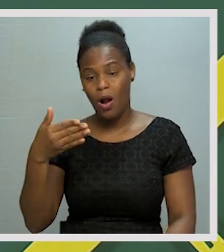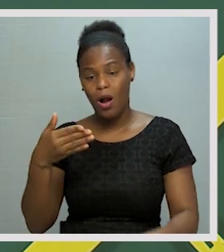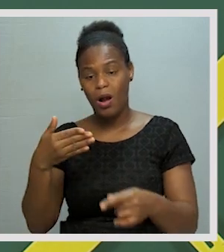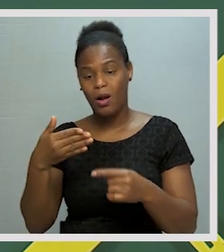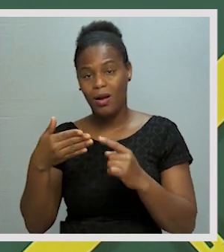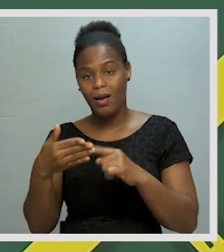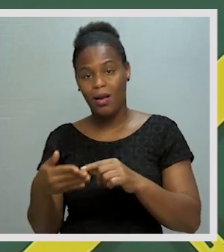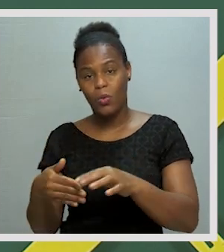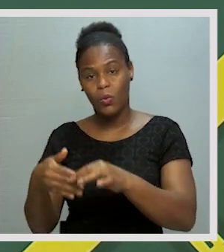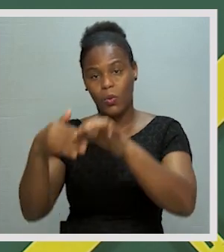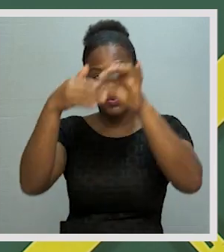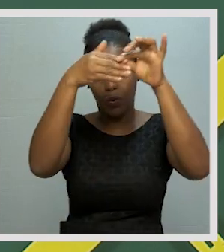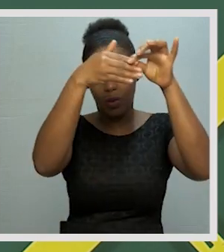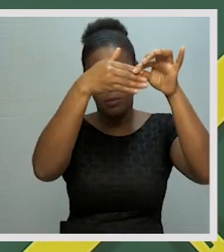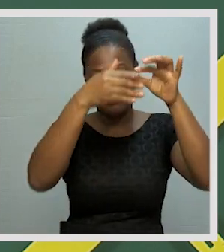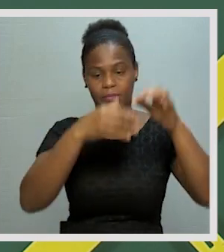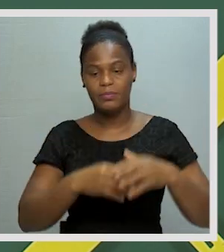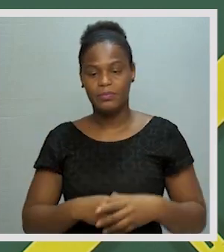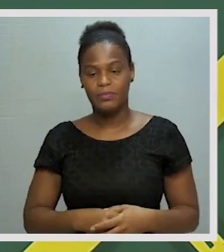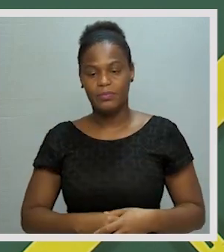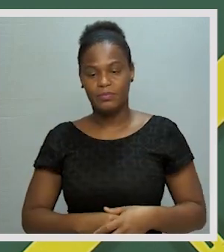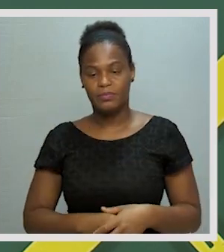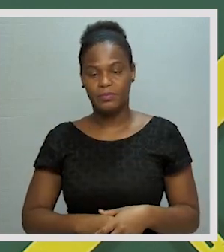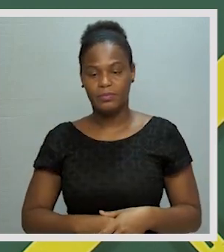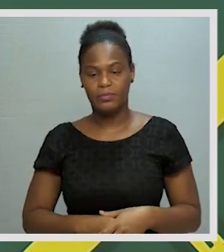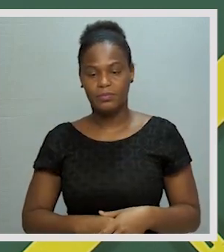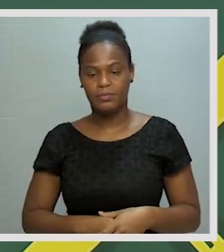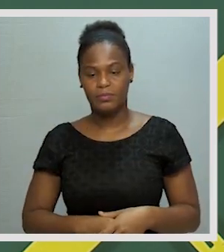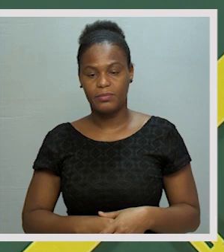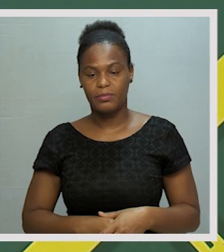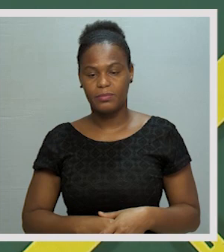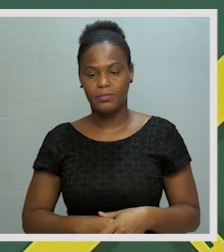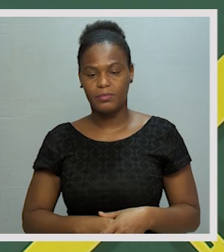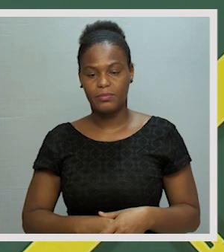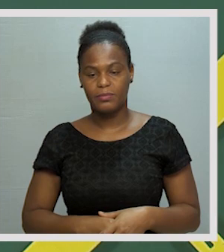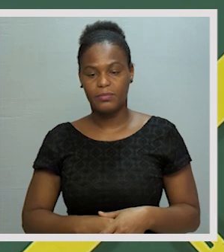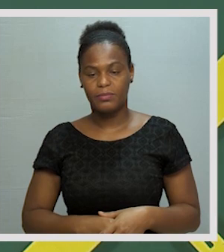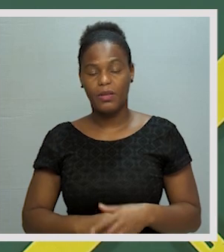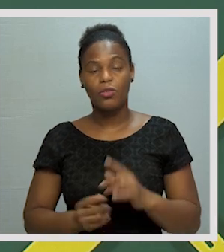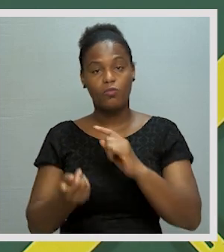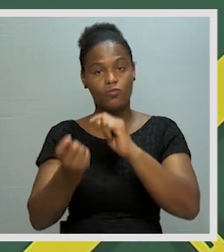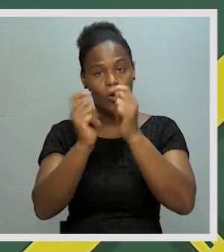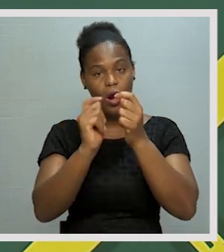Então, 12, como podem reparar, 12 são uma